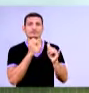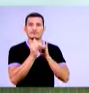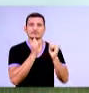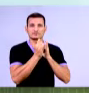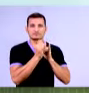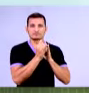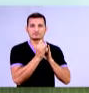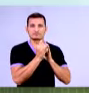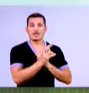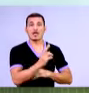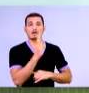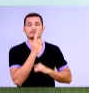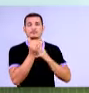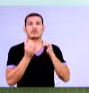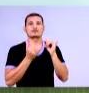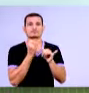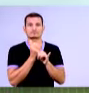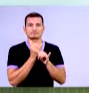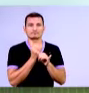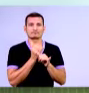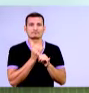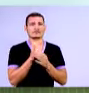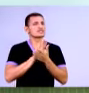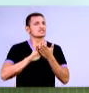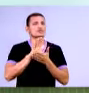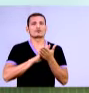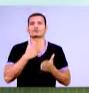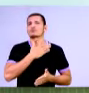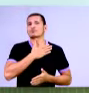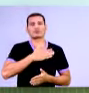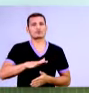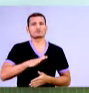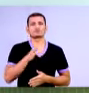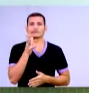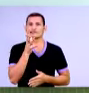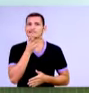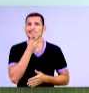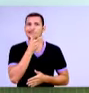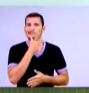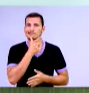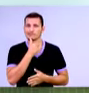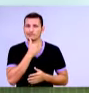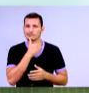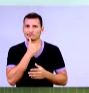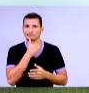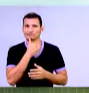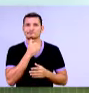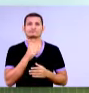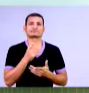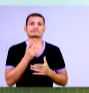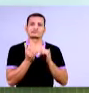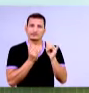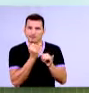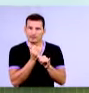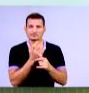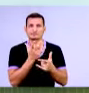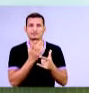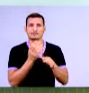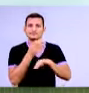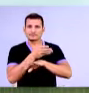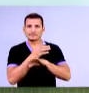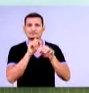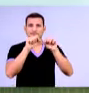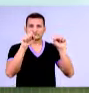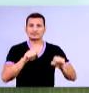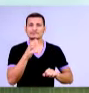vinda da internet. Né? Ninguém gosta de demora na conexão, ninguém gosta de acessar um sistema e